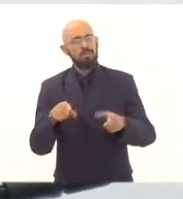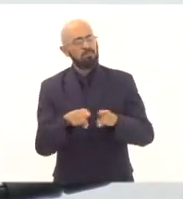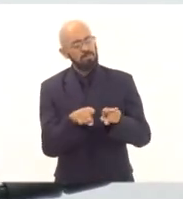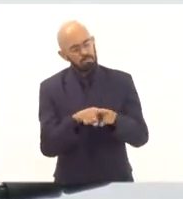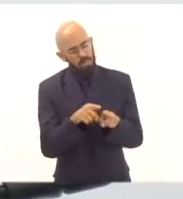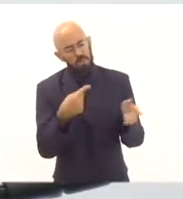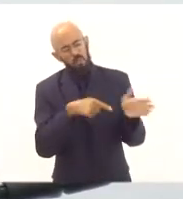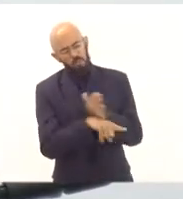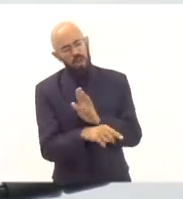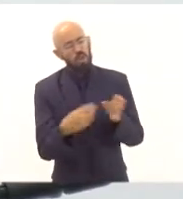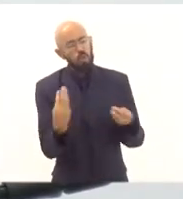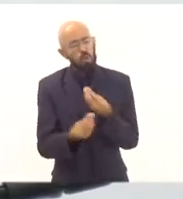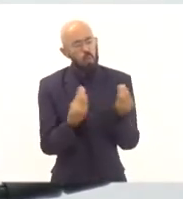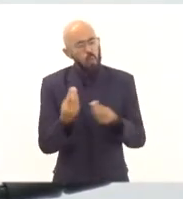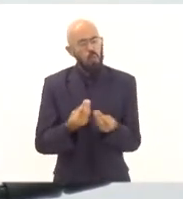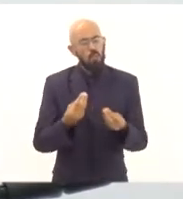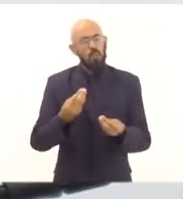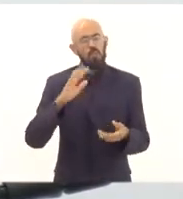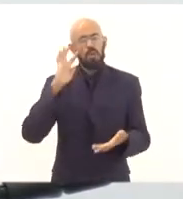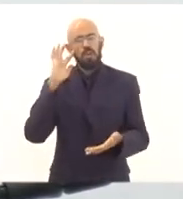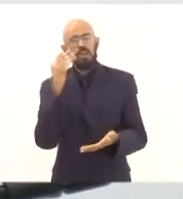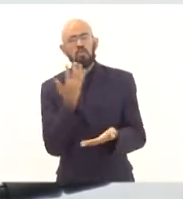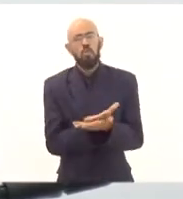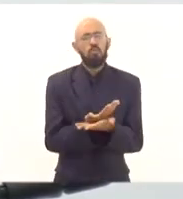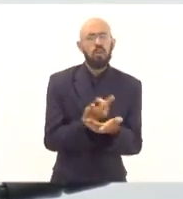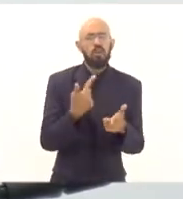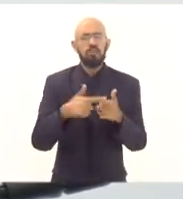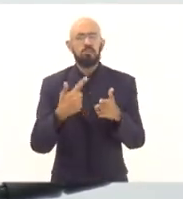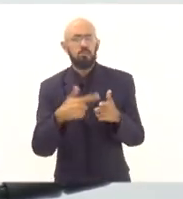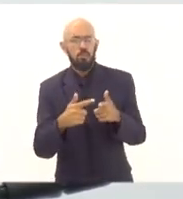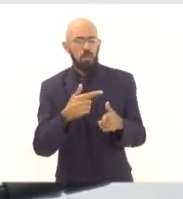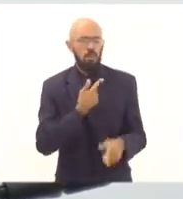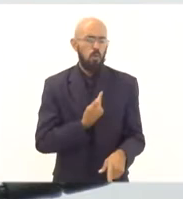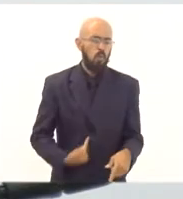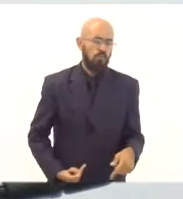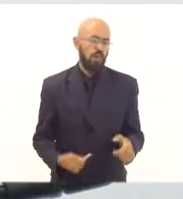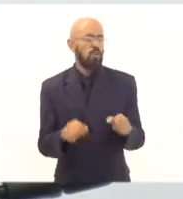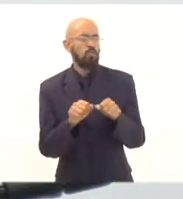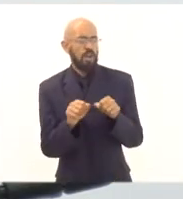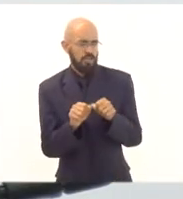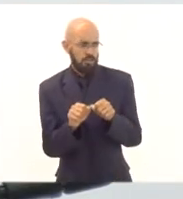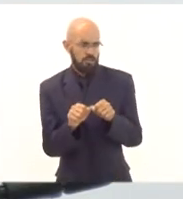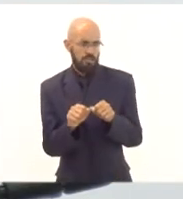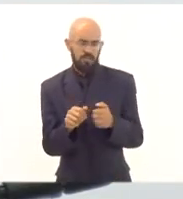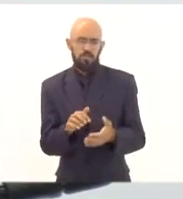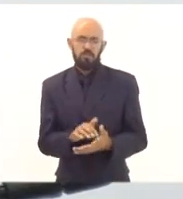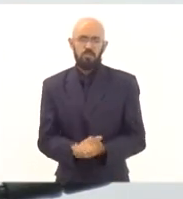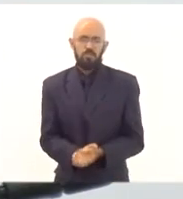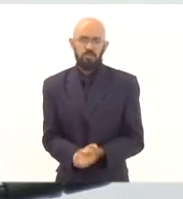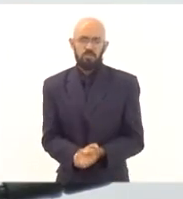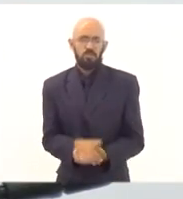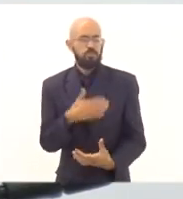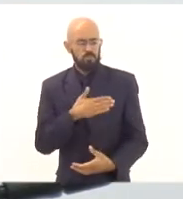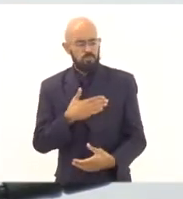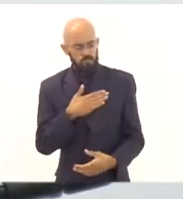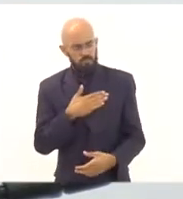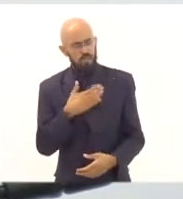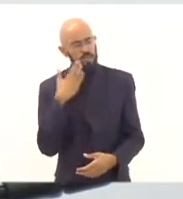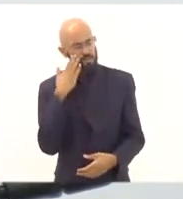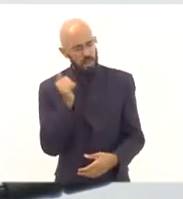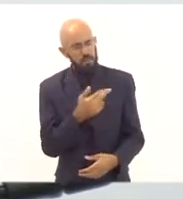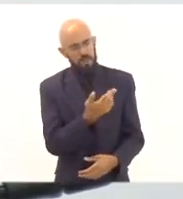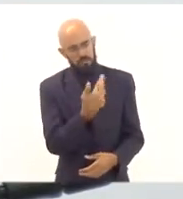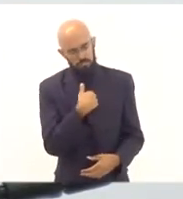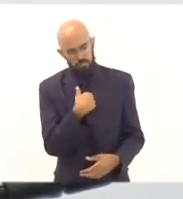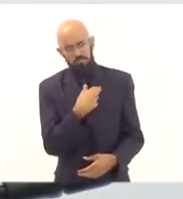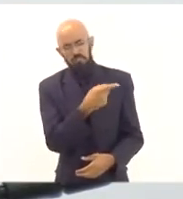esse problema porque problemas temos todos em vontade de resolver precisamos ter todos também então gostaria de saber quais são